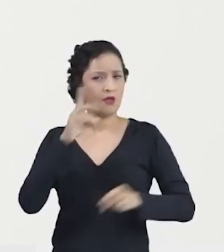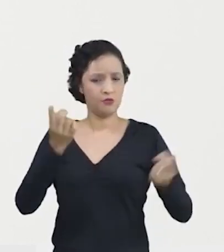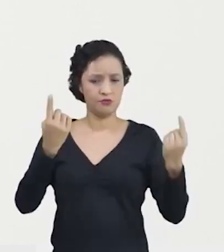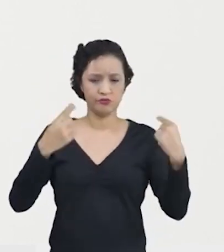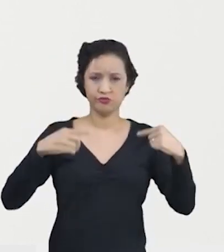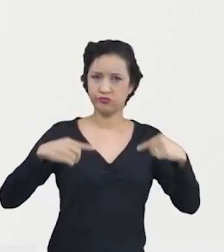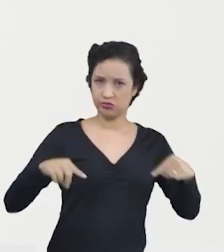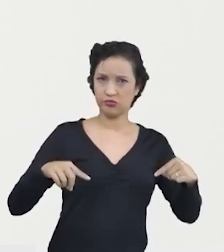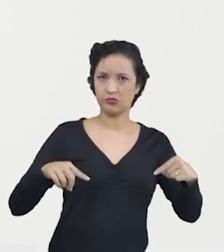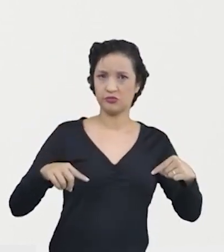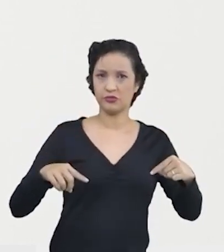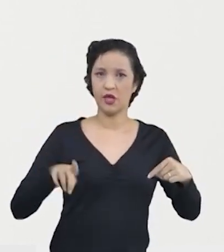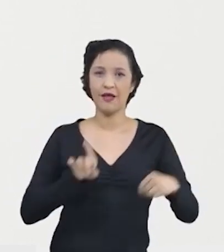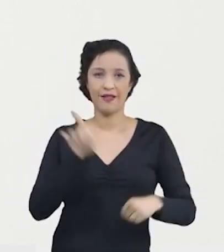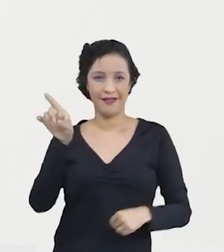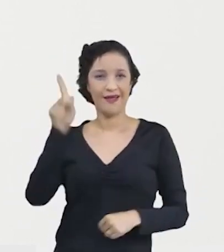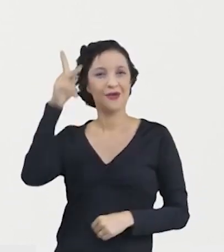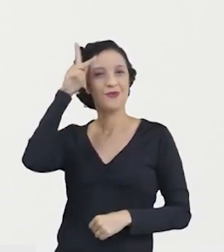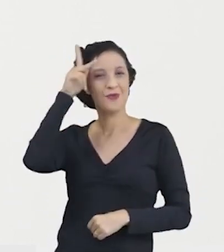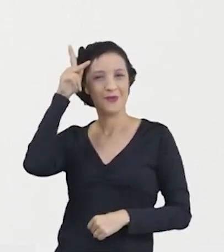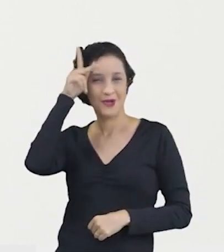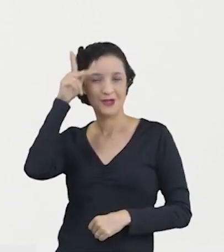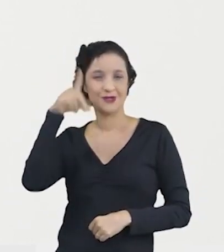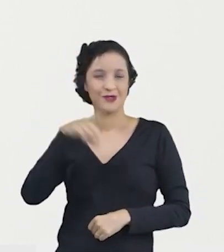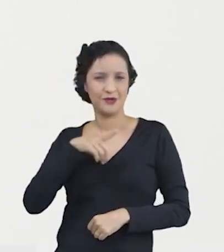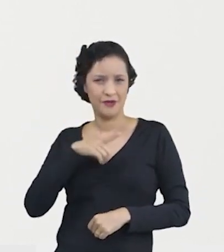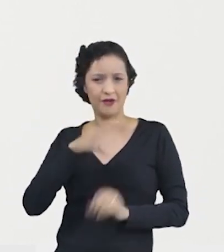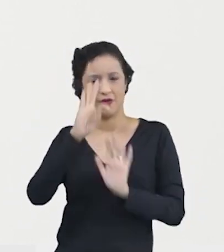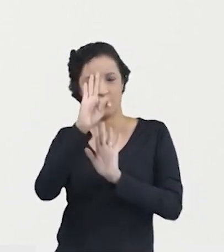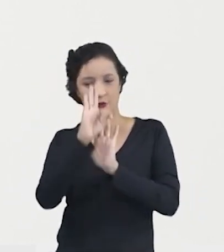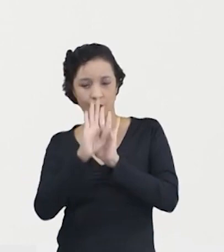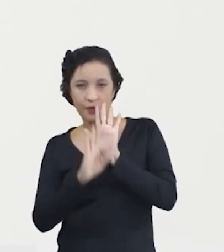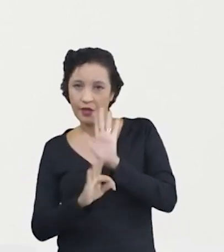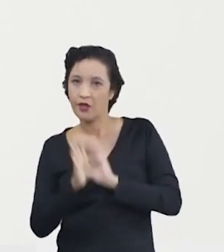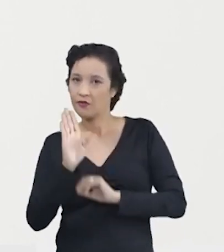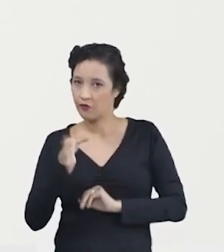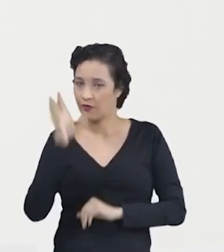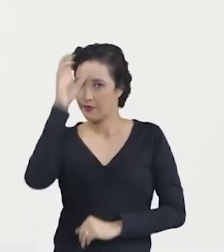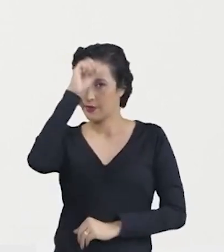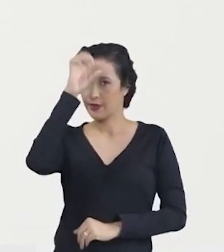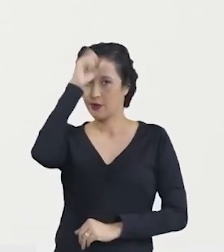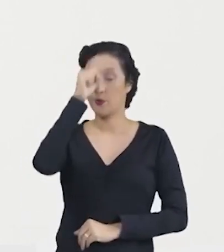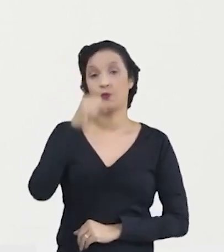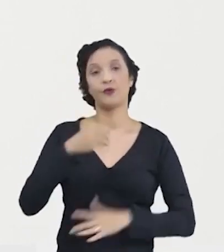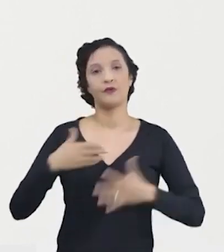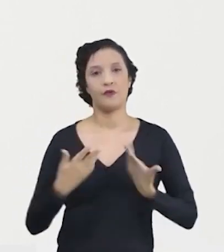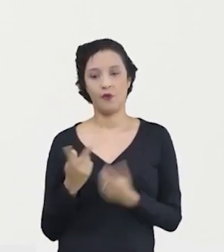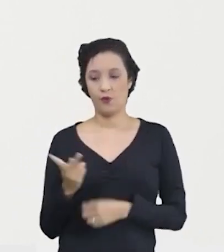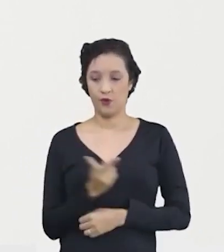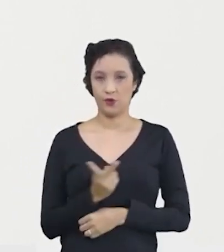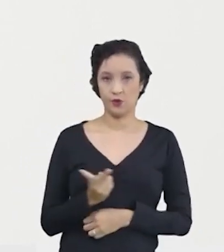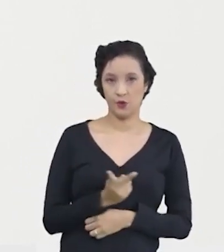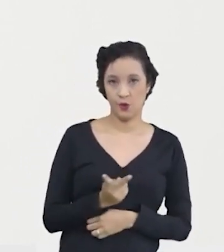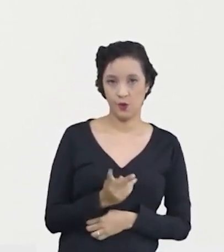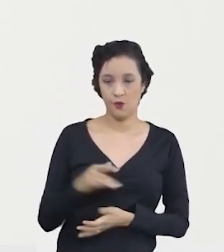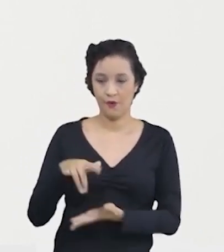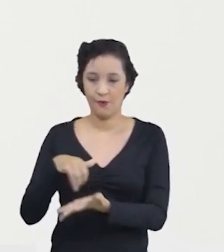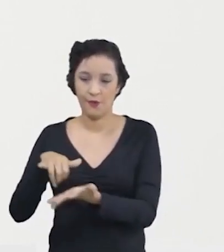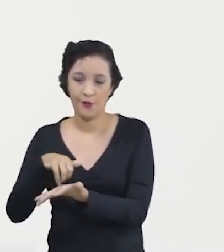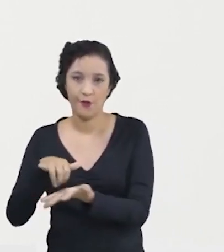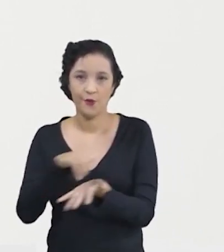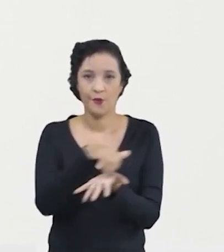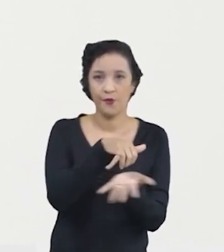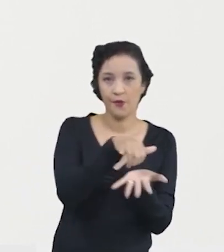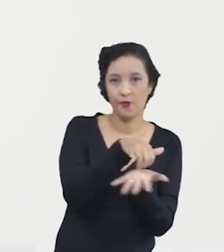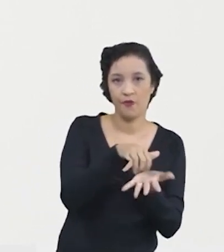céu aberto, que a gente falou lá naquele texto da enciclopédia? Então, são esses dois bois. É um desafio entre